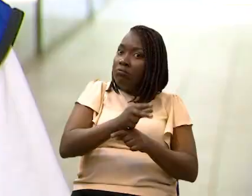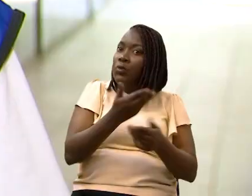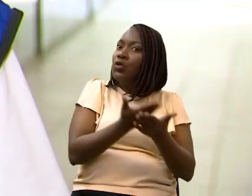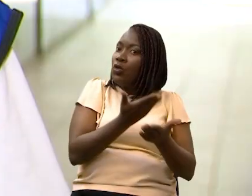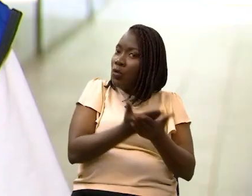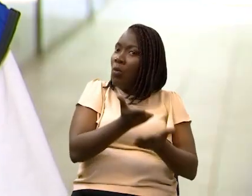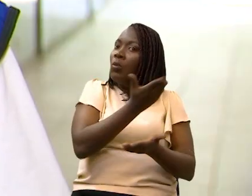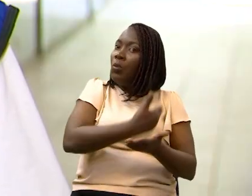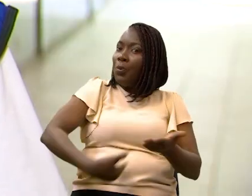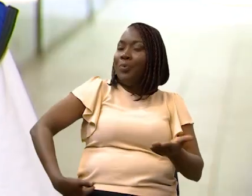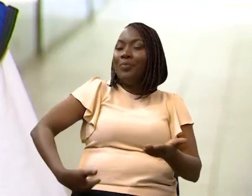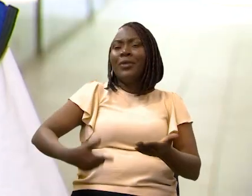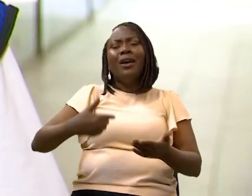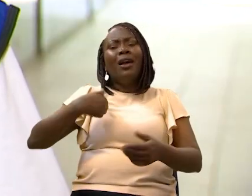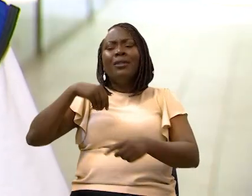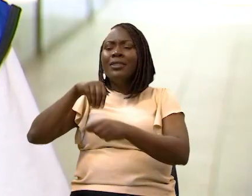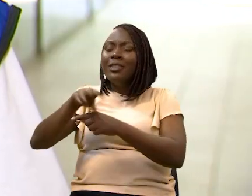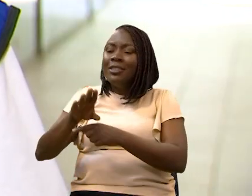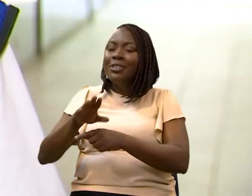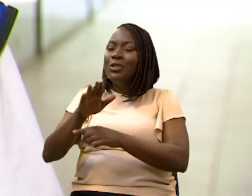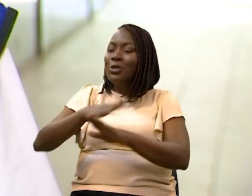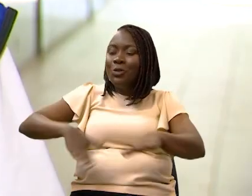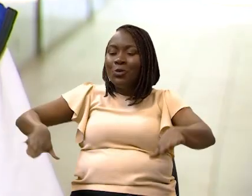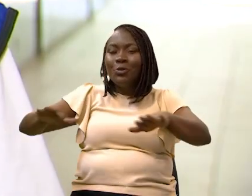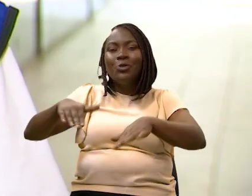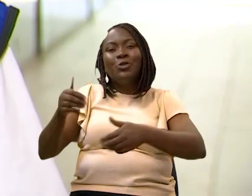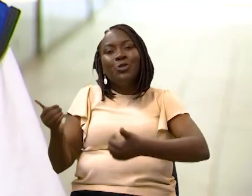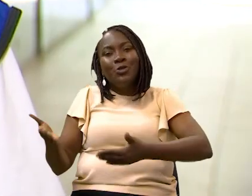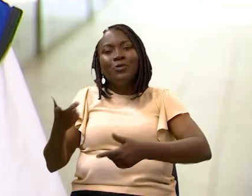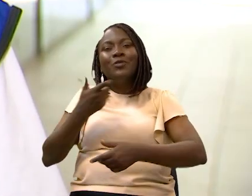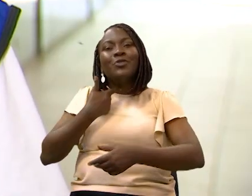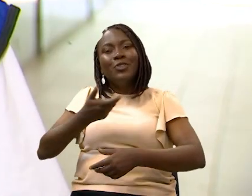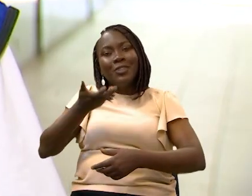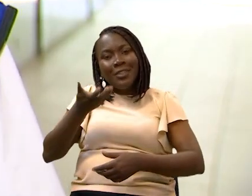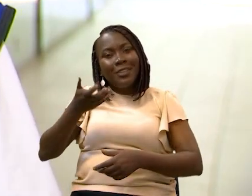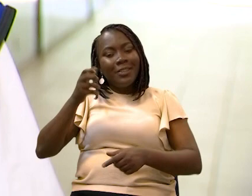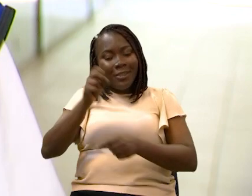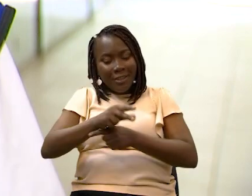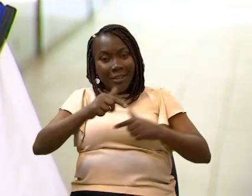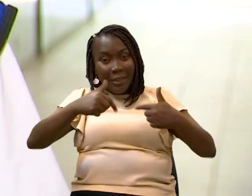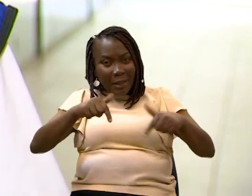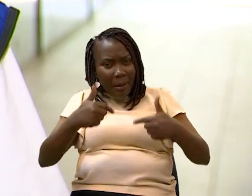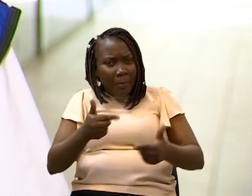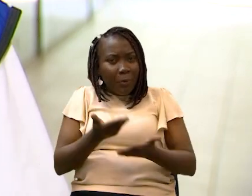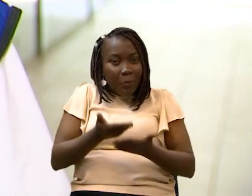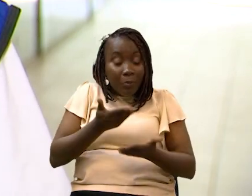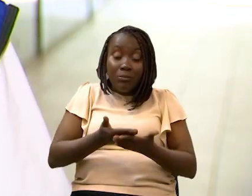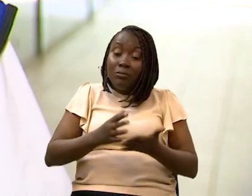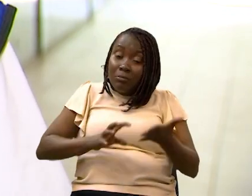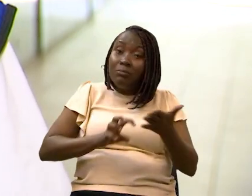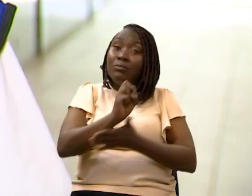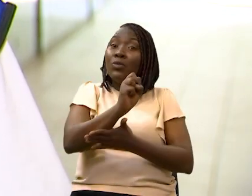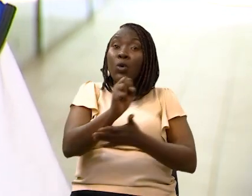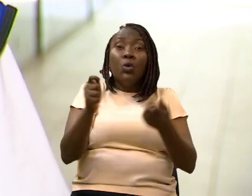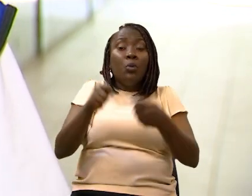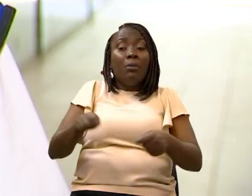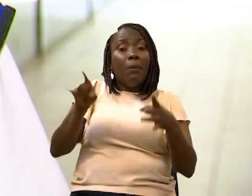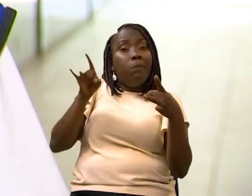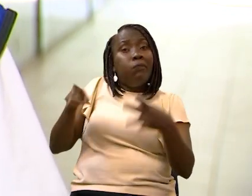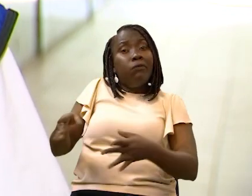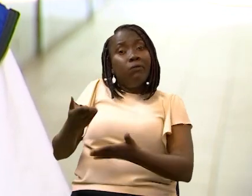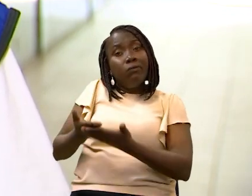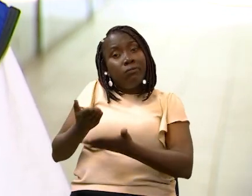públicas. Eu indico a todos os jovens que têm uma vontade de trabalhar e estudar, se inscrever, porque você não precisa